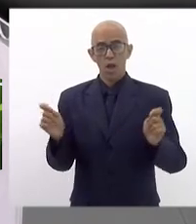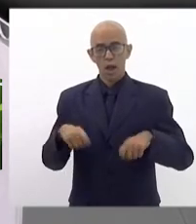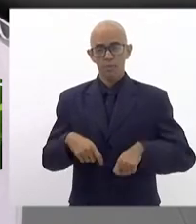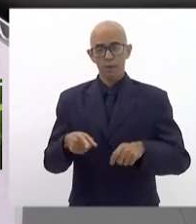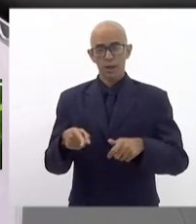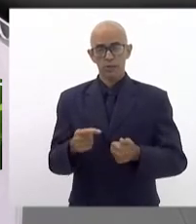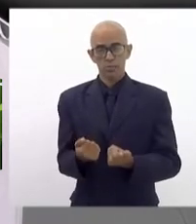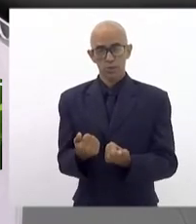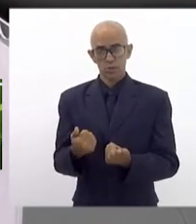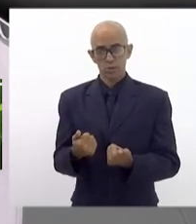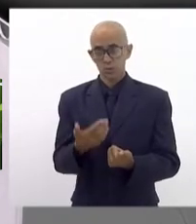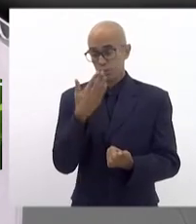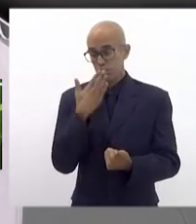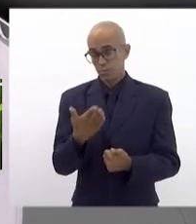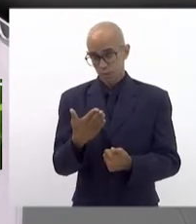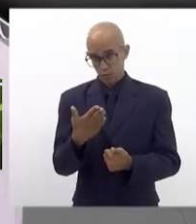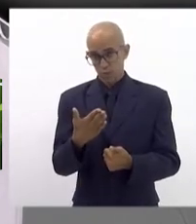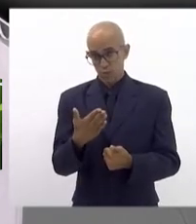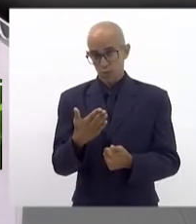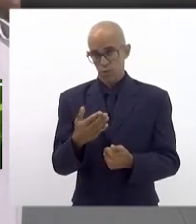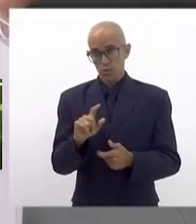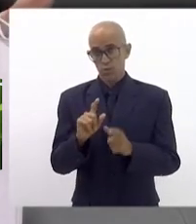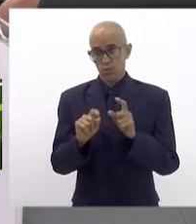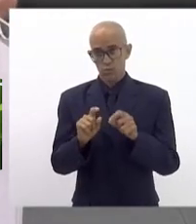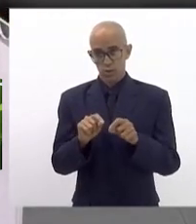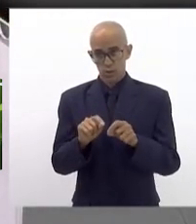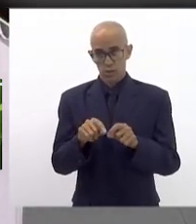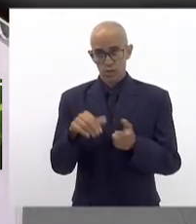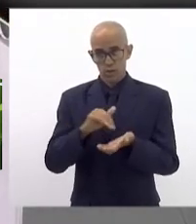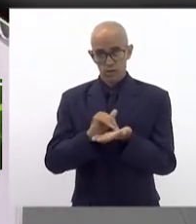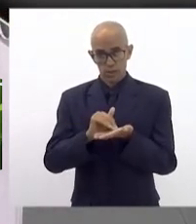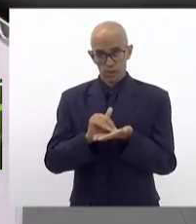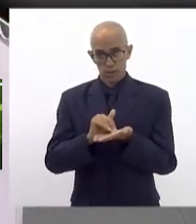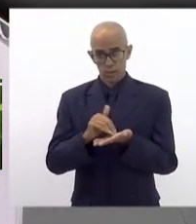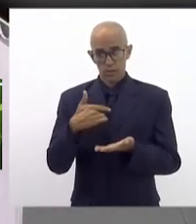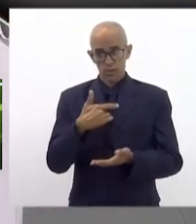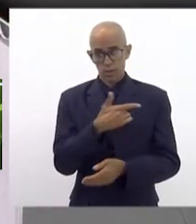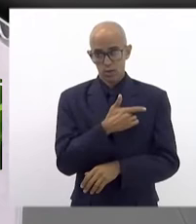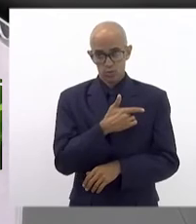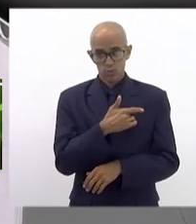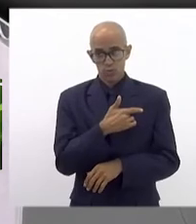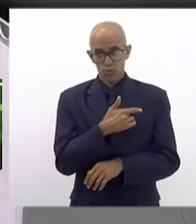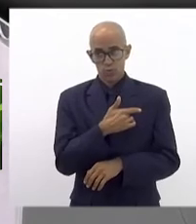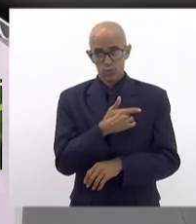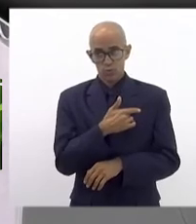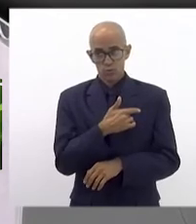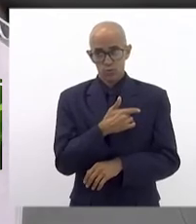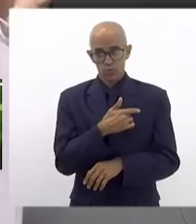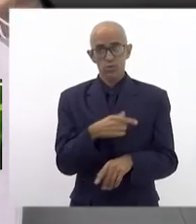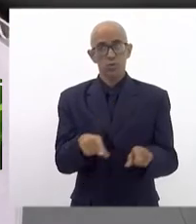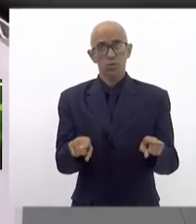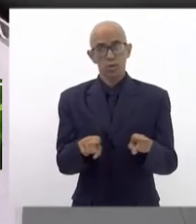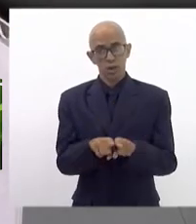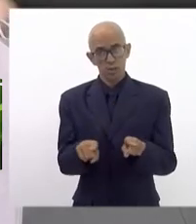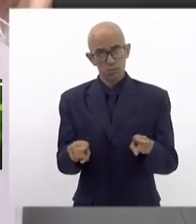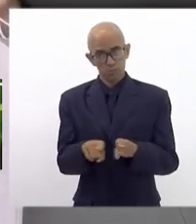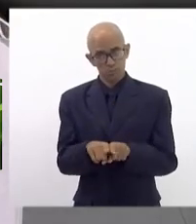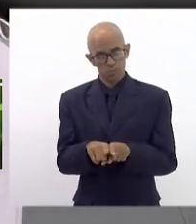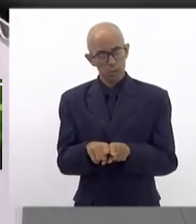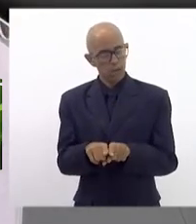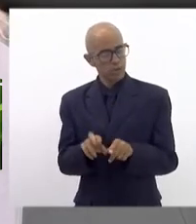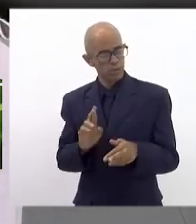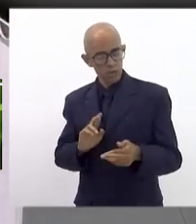digamos, reivindicar, não é, que a Secretaria de Saúde, não é, esteja, digamos, no